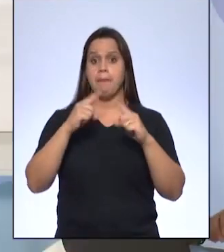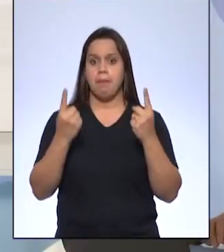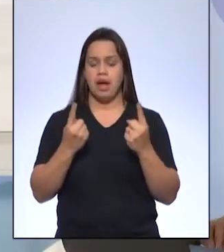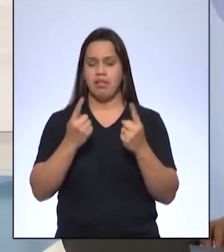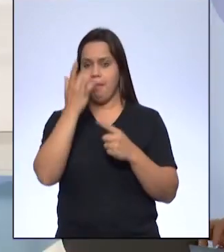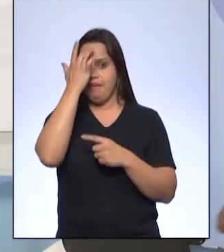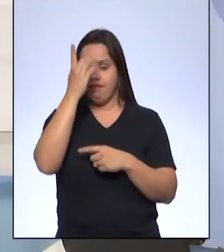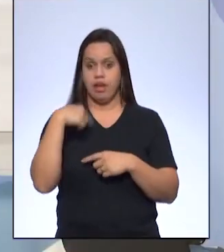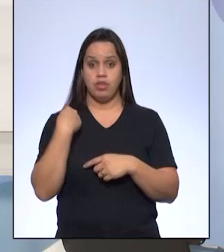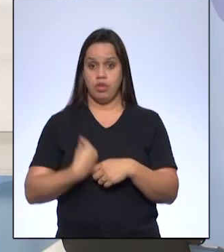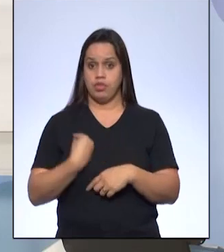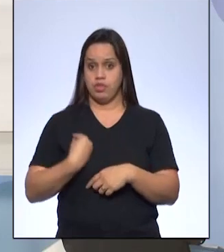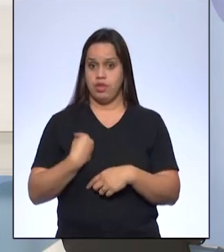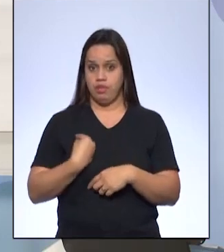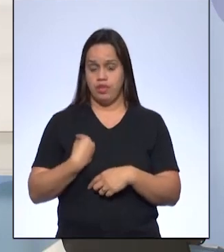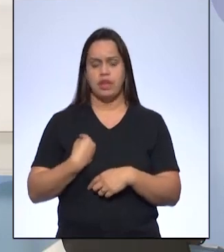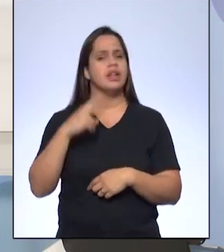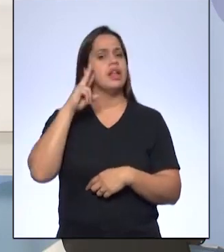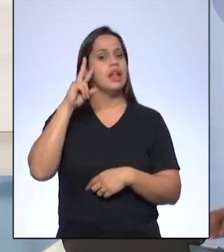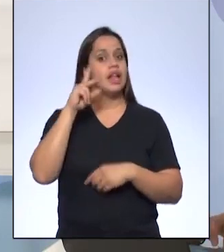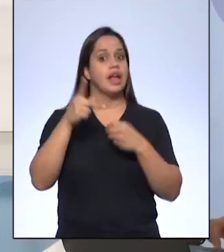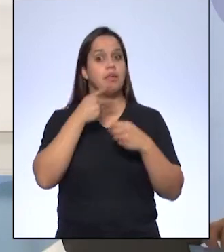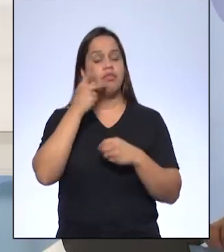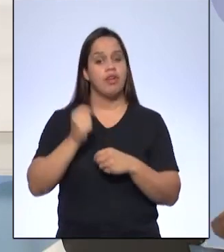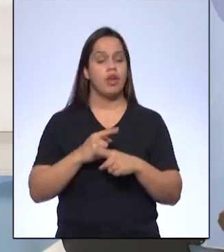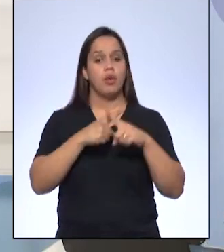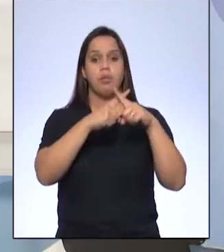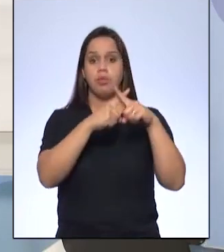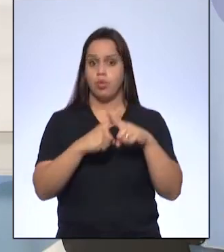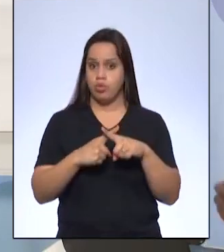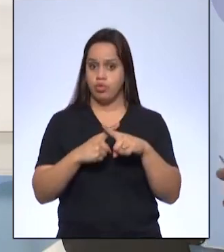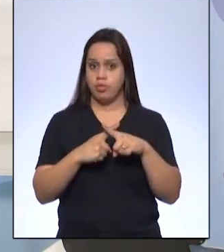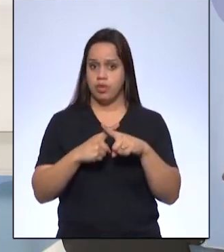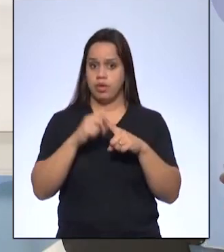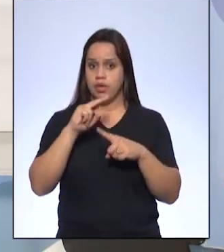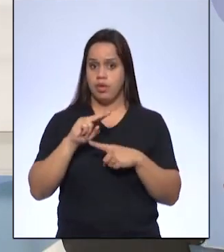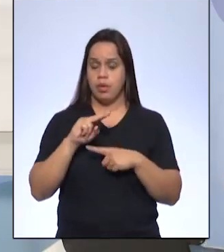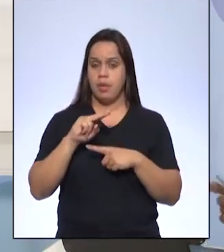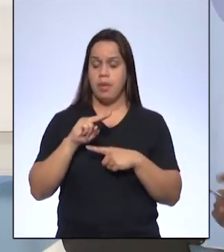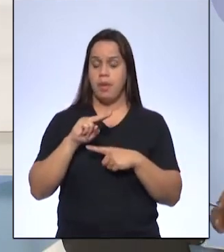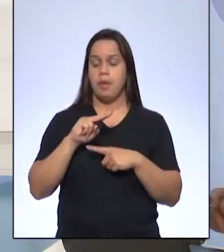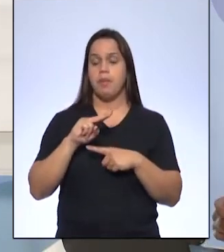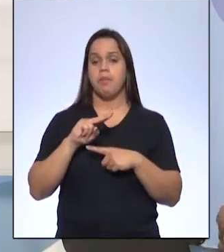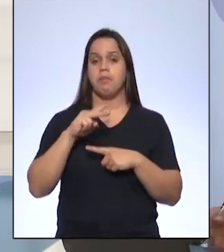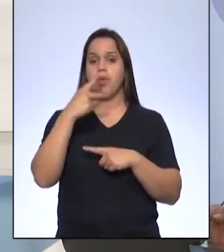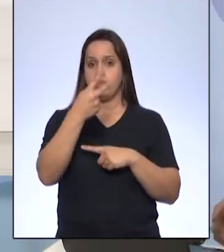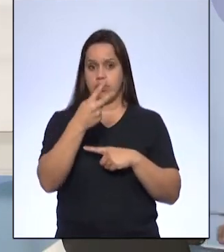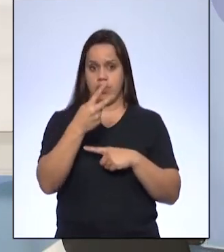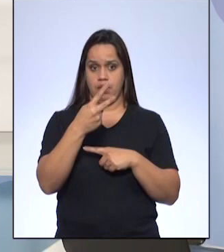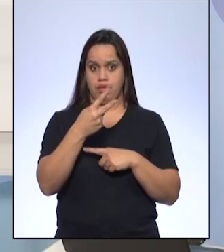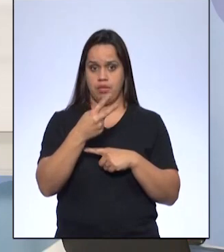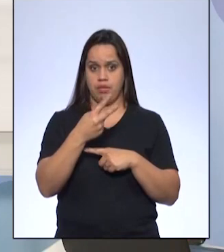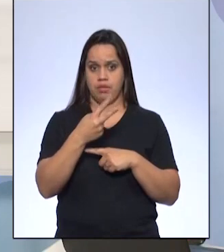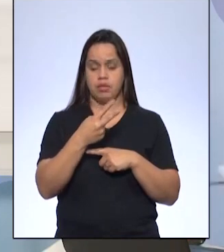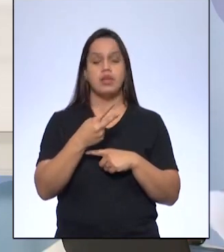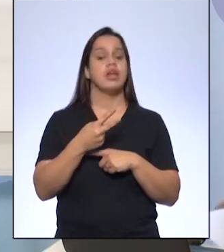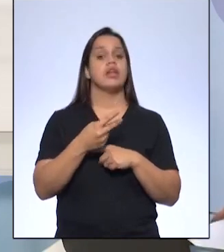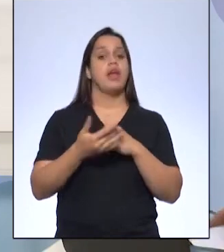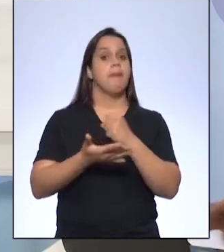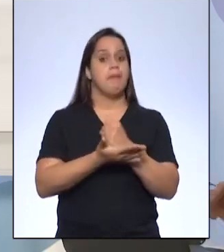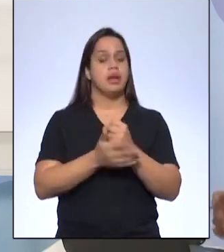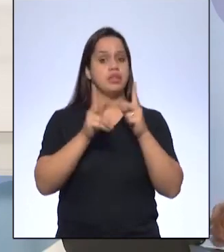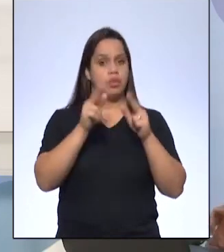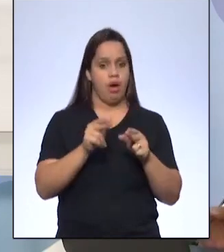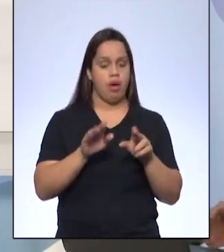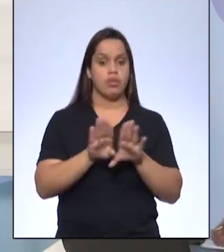nossa vida, lembra que a gente falou da multiplicação de potência de mesma base, lá em notação científica? Que eu mantenho